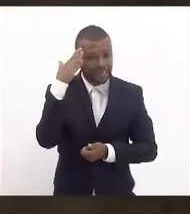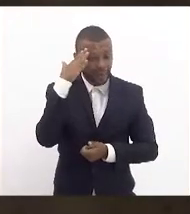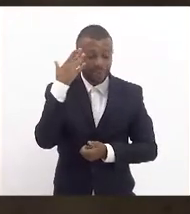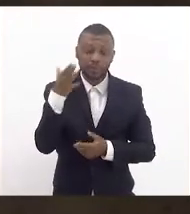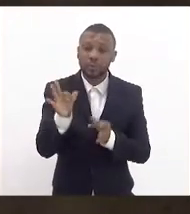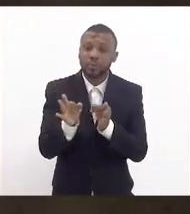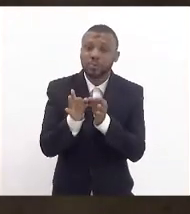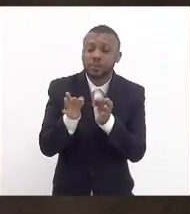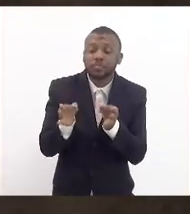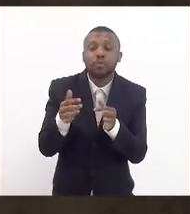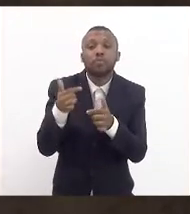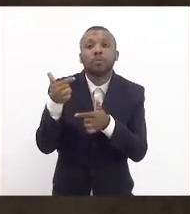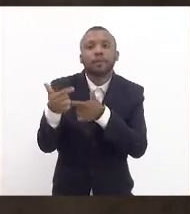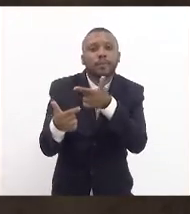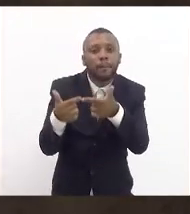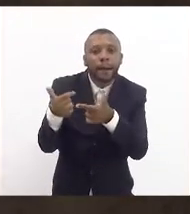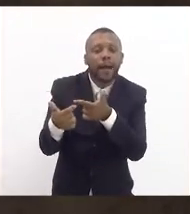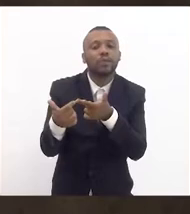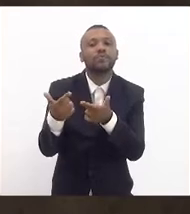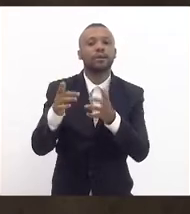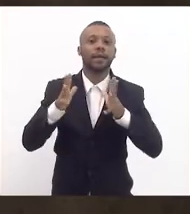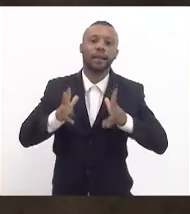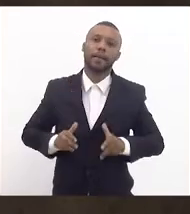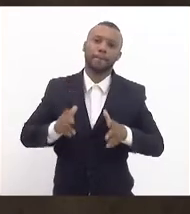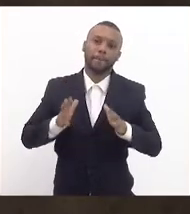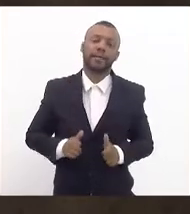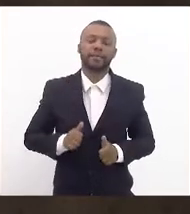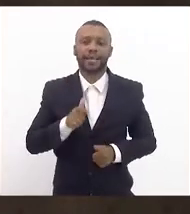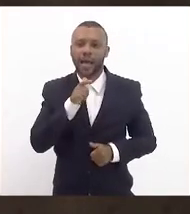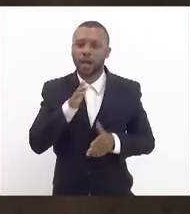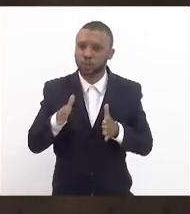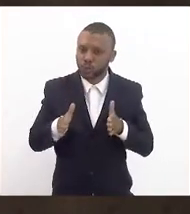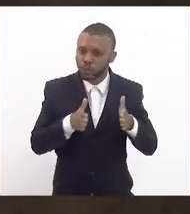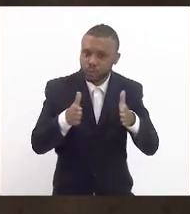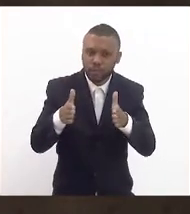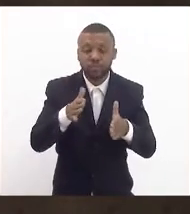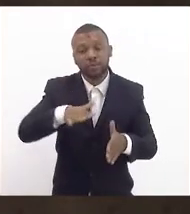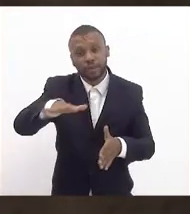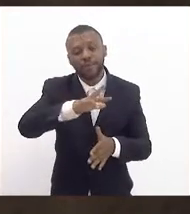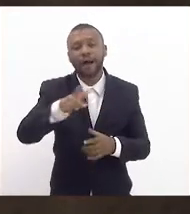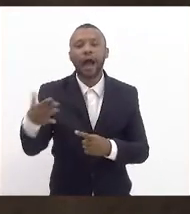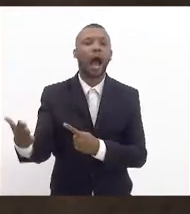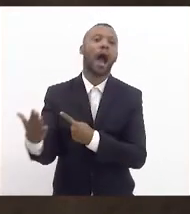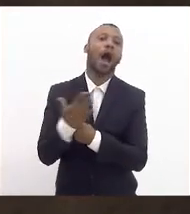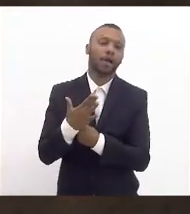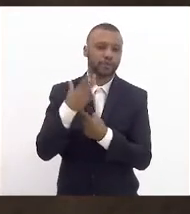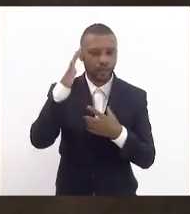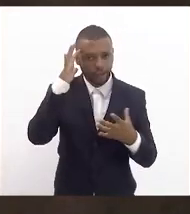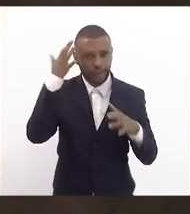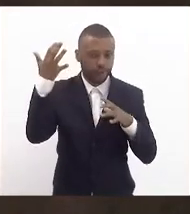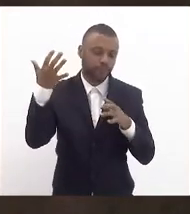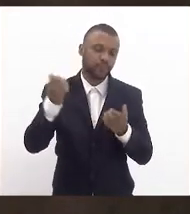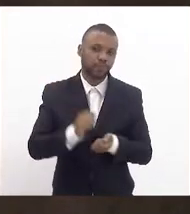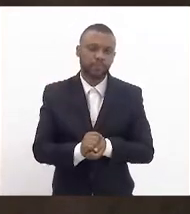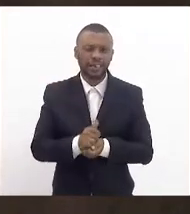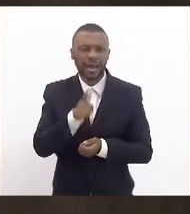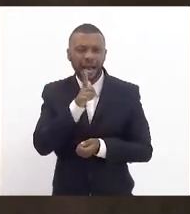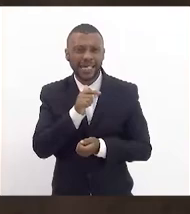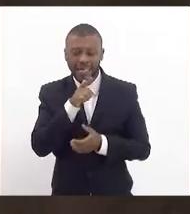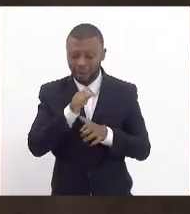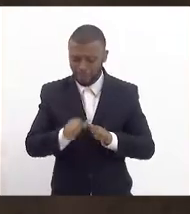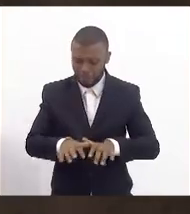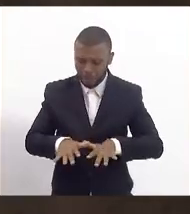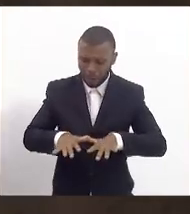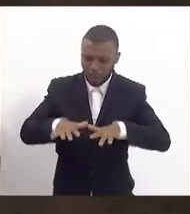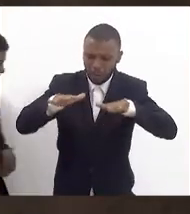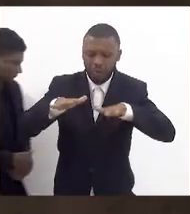um pequeno serviço de dragagem dos rios daquela região vai poder amenizar muito essa situação. Subiu muito as águas dos rios e